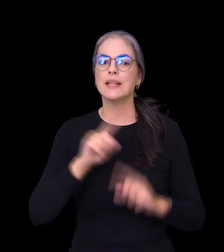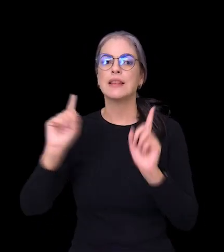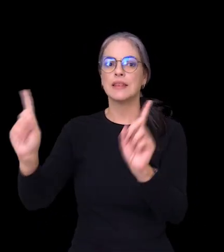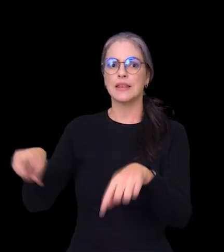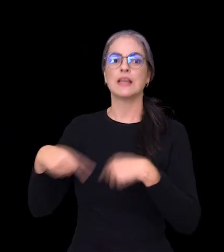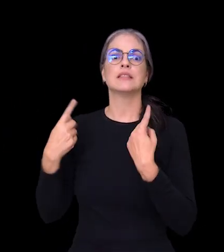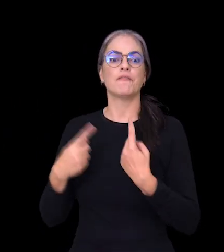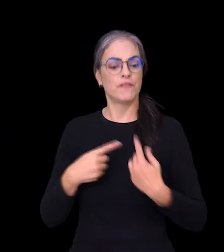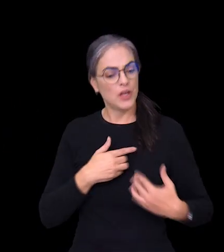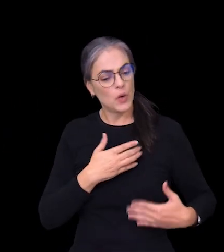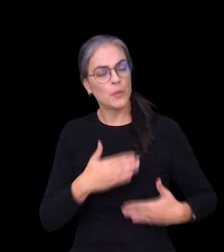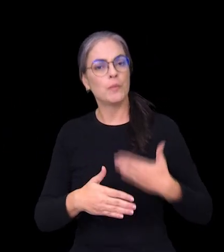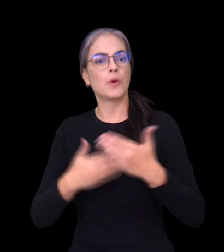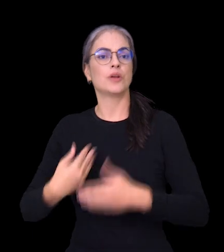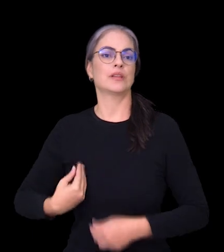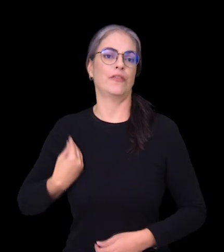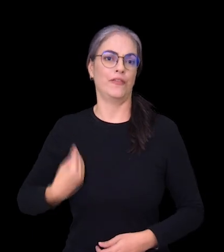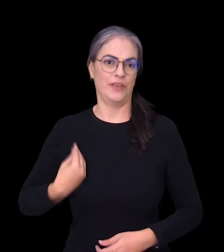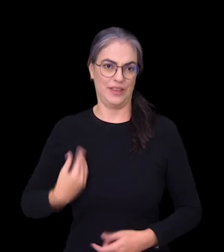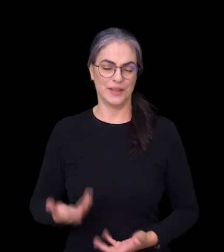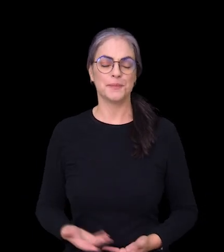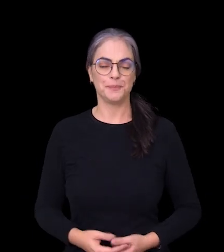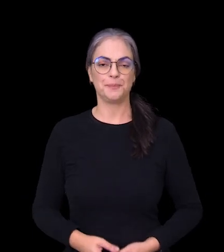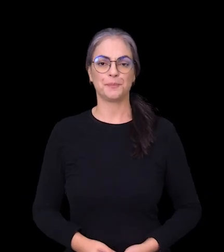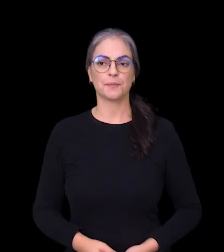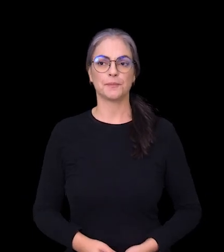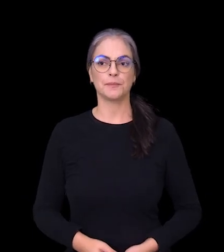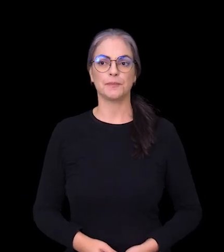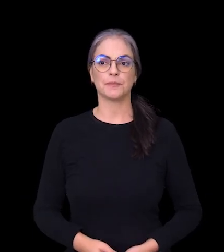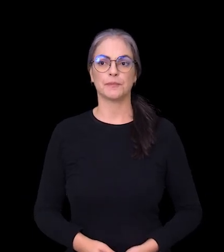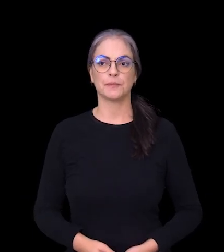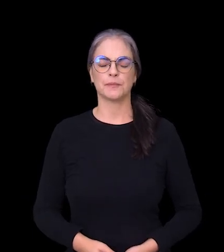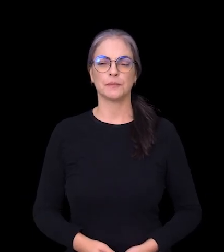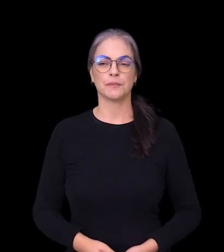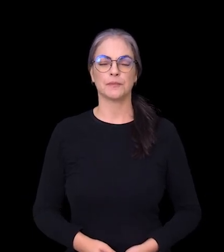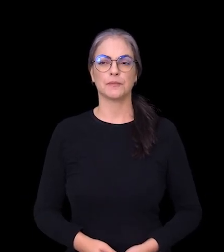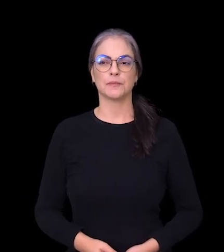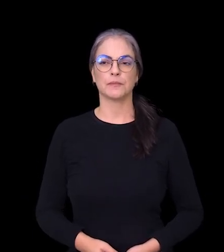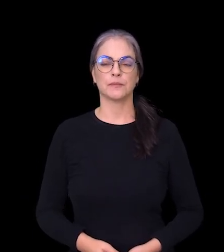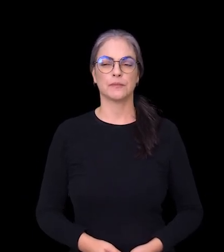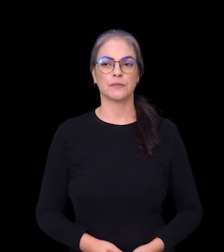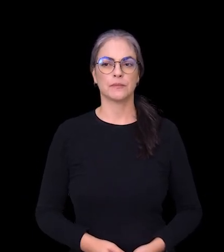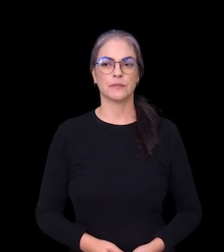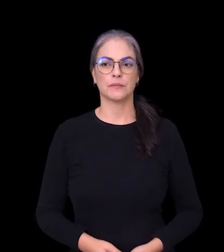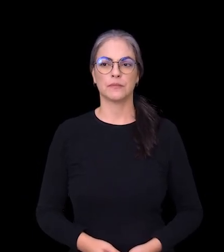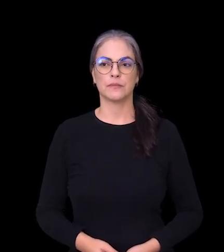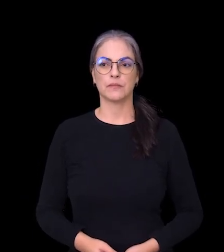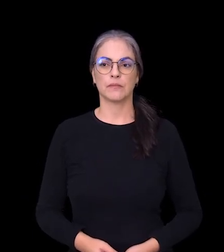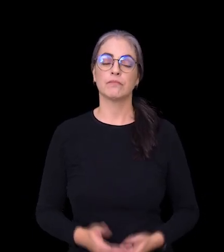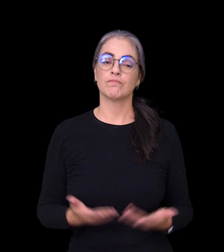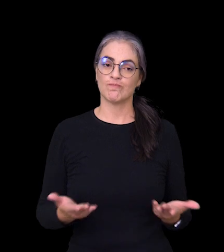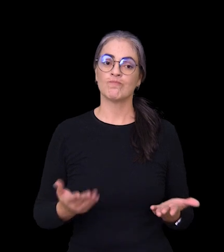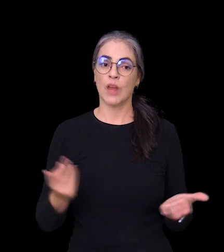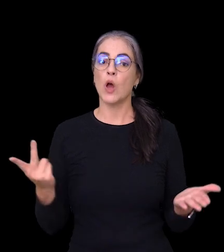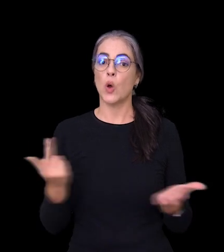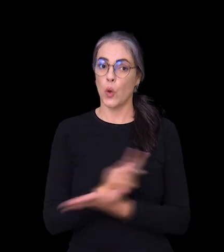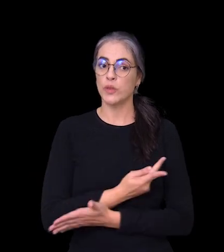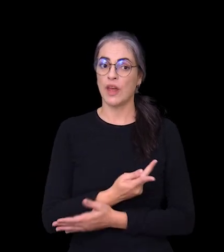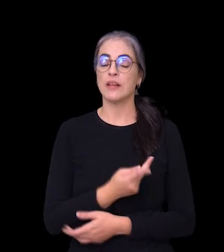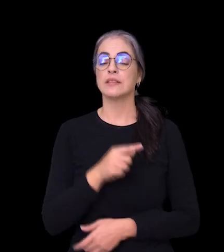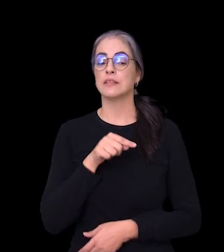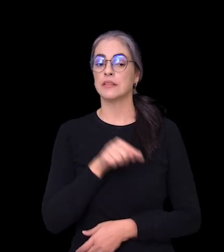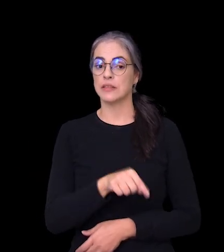essa trajetória de vida de adolescentes, né? Então, é algo que acontece na adolescência, mas que